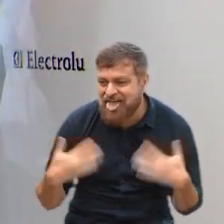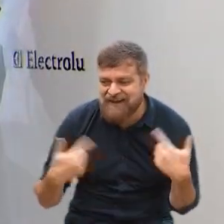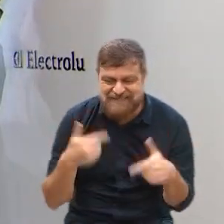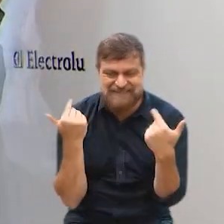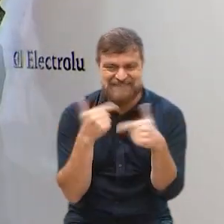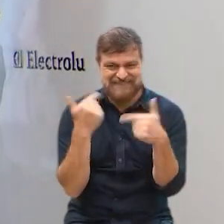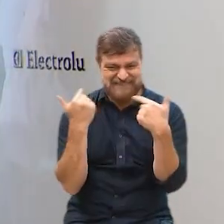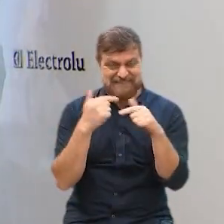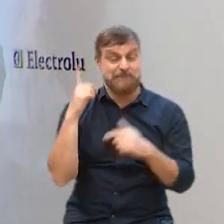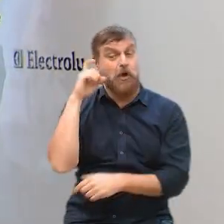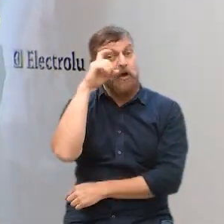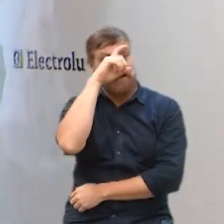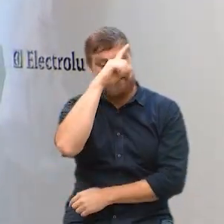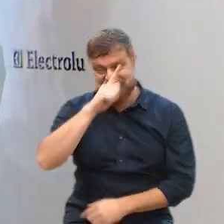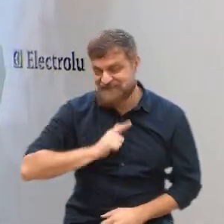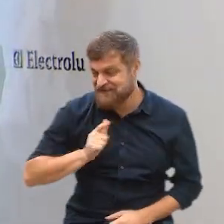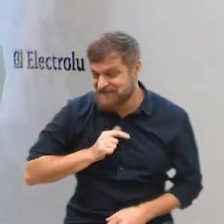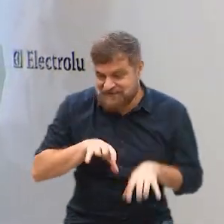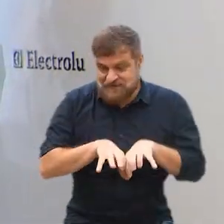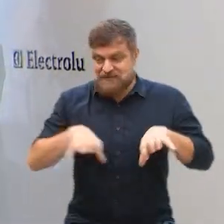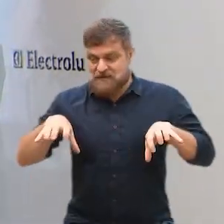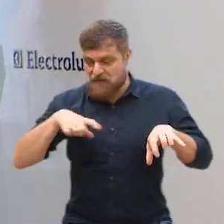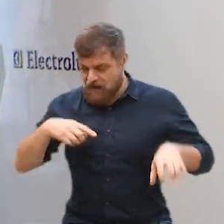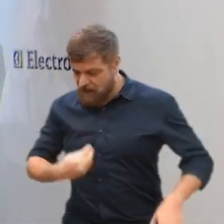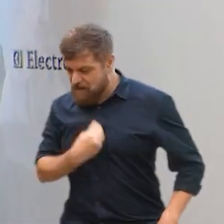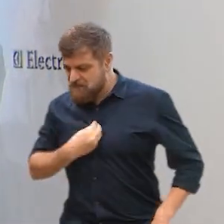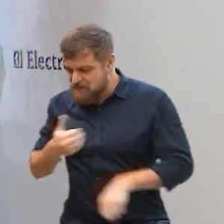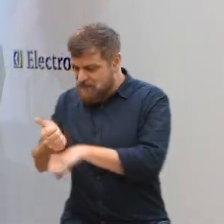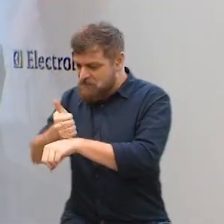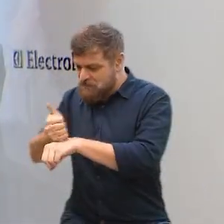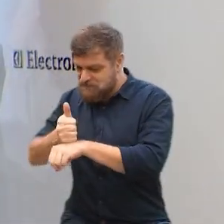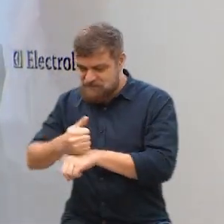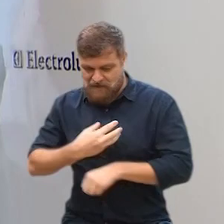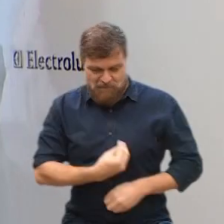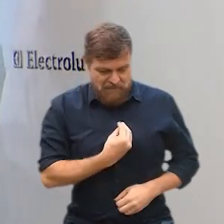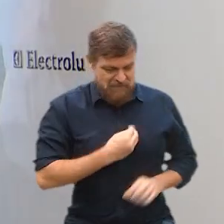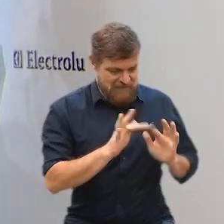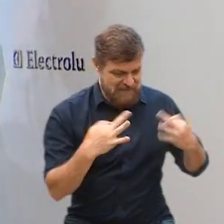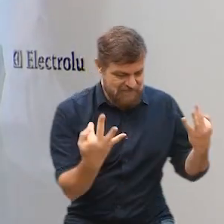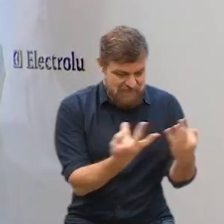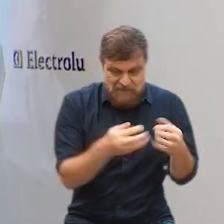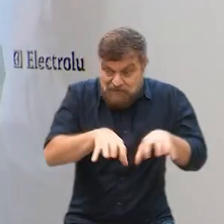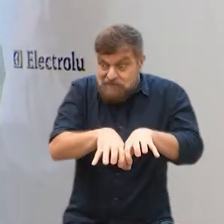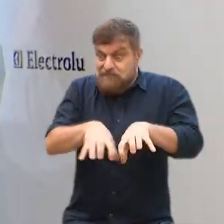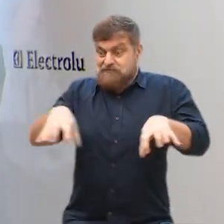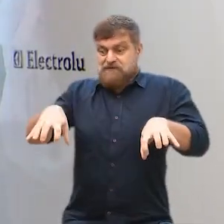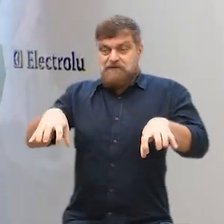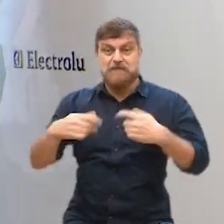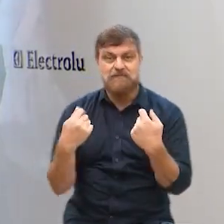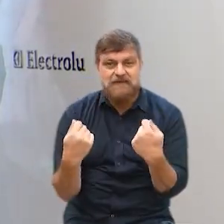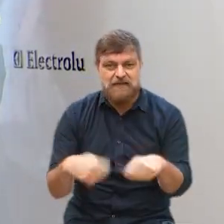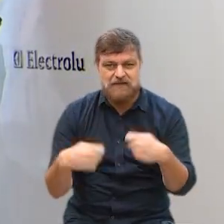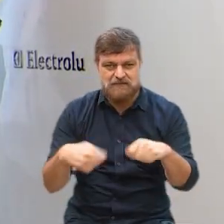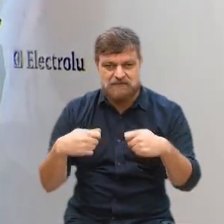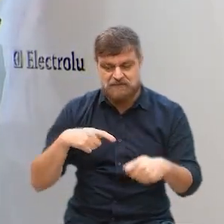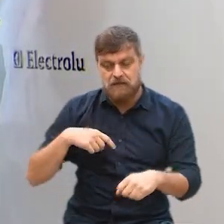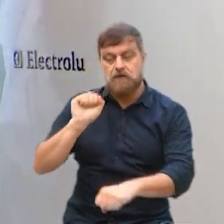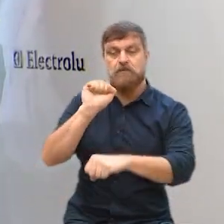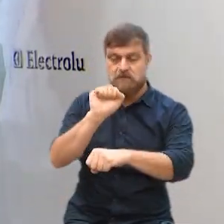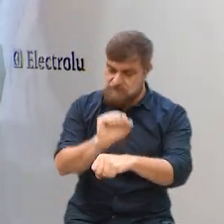Isso aí o difícil é separar, né? E eu tava misturando demais. E aí eu falei, não, eu preciso dar esse até